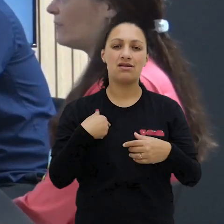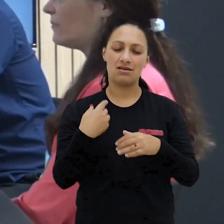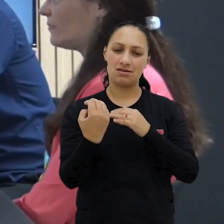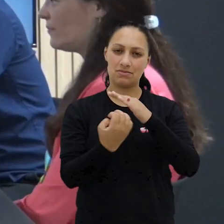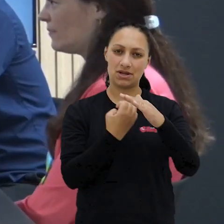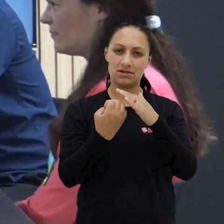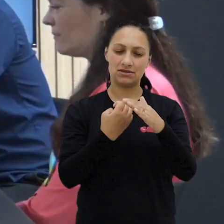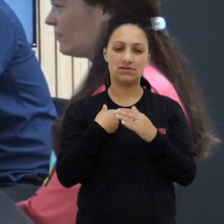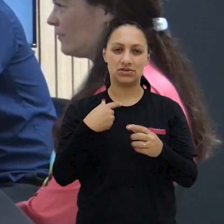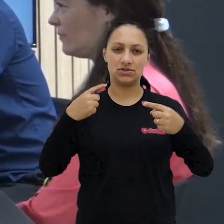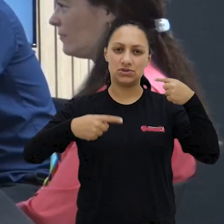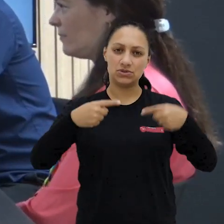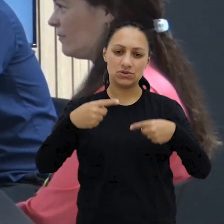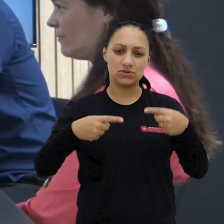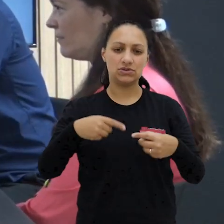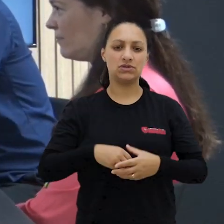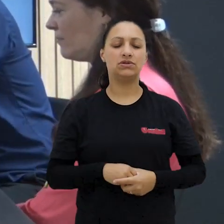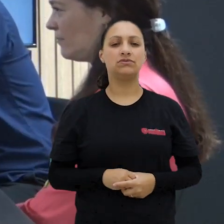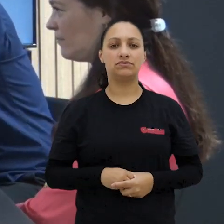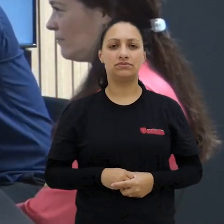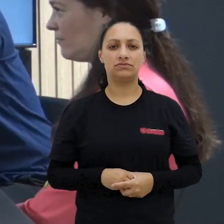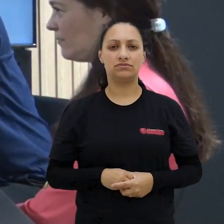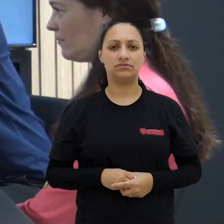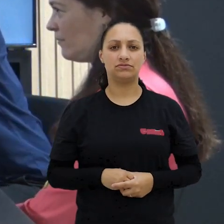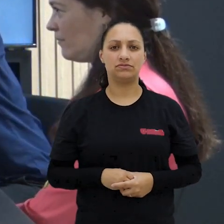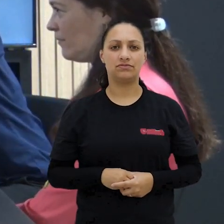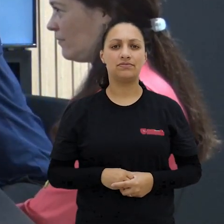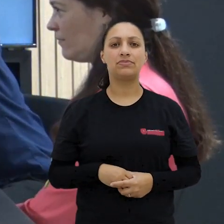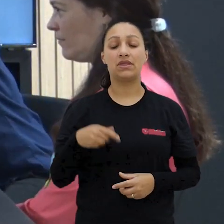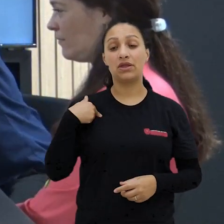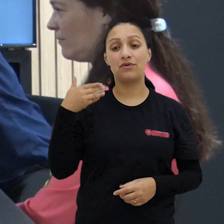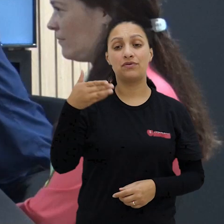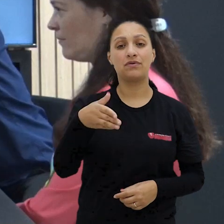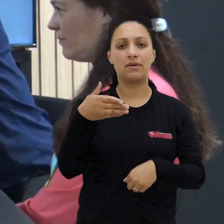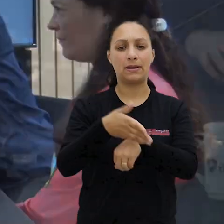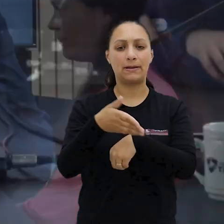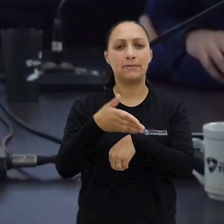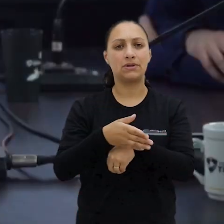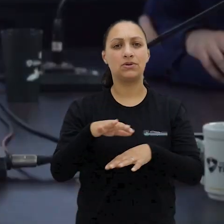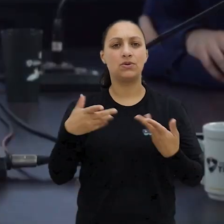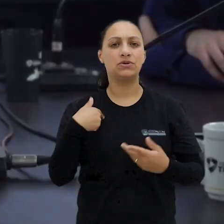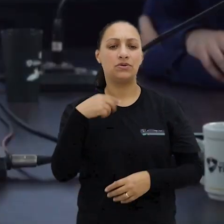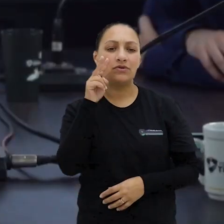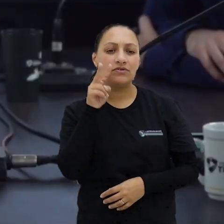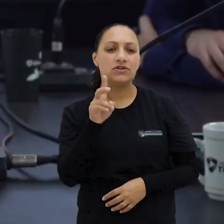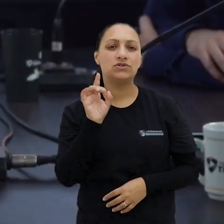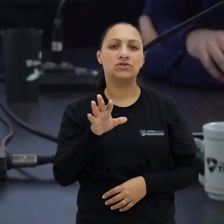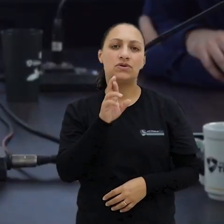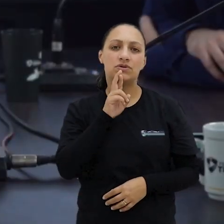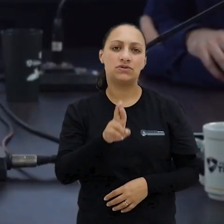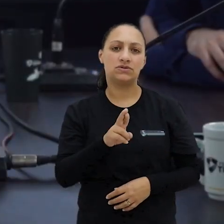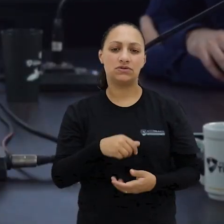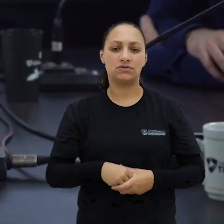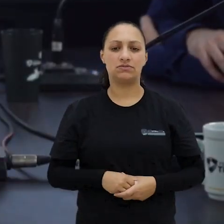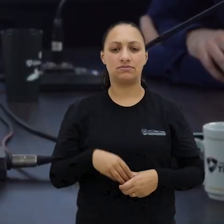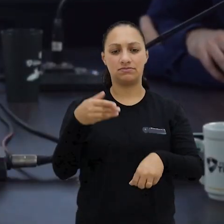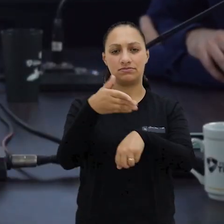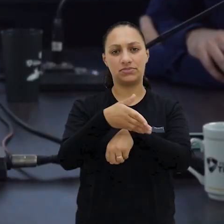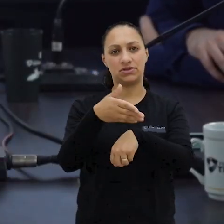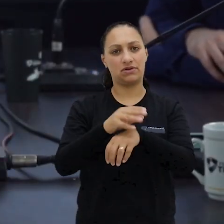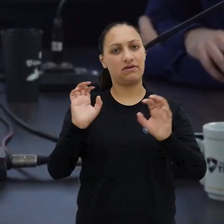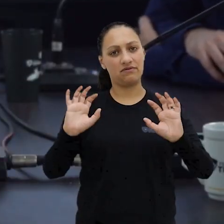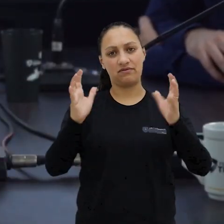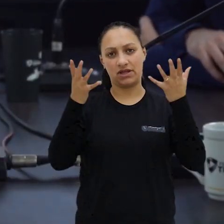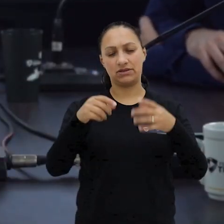que elas são muito fechadinhas, assim, e eu vou participar daquilo quando eu vejo resultado. De fato, como tu estava falando, vou participar, sei lá,